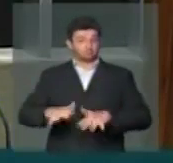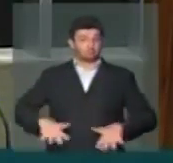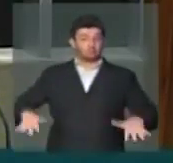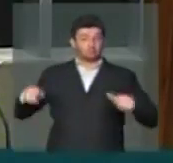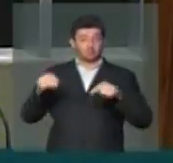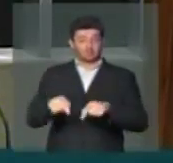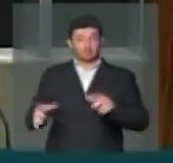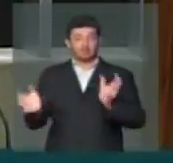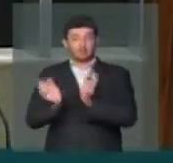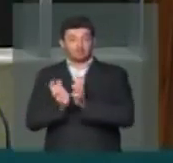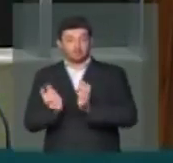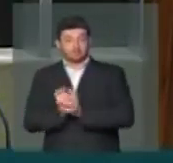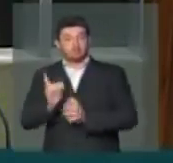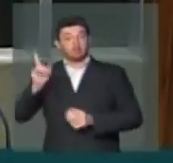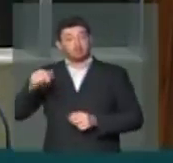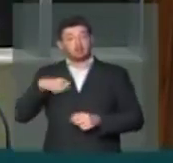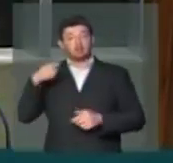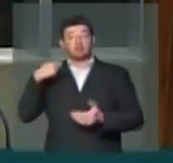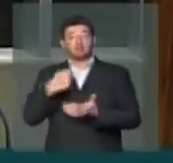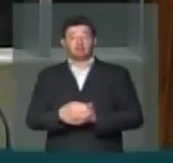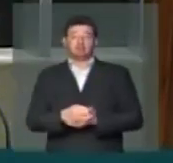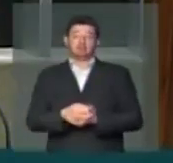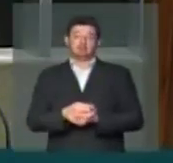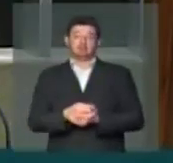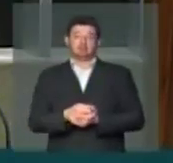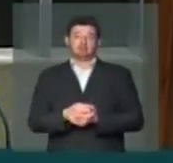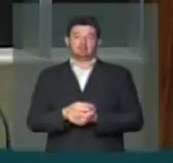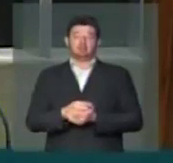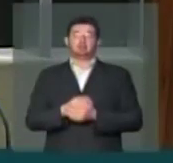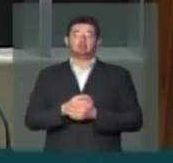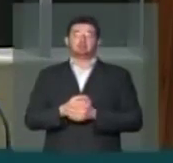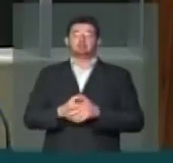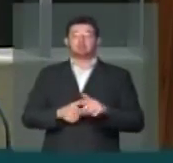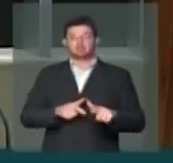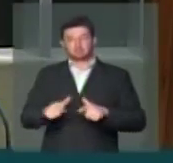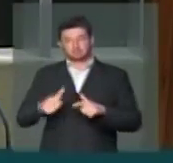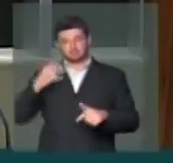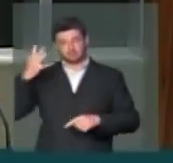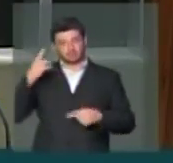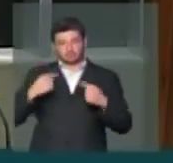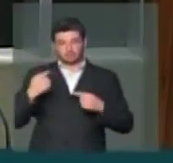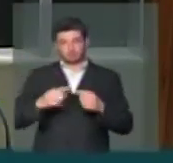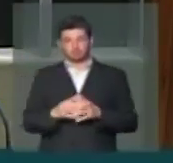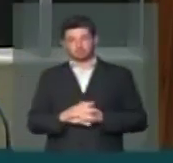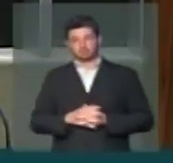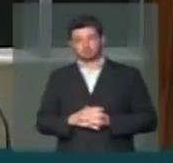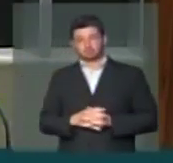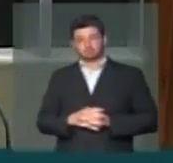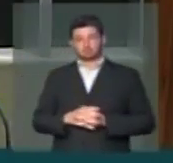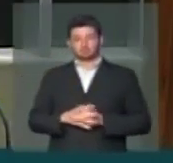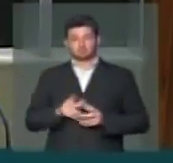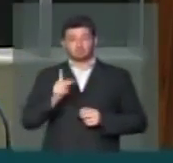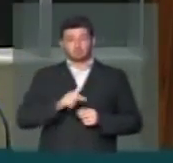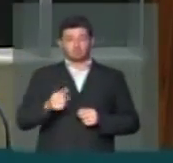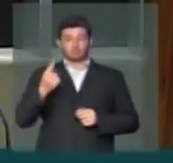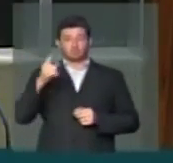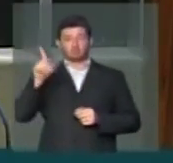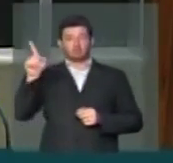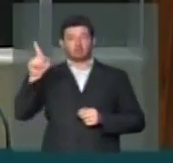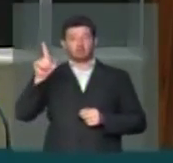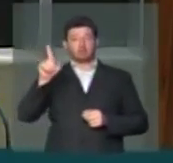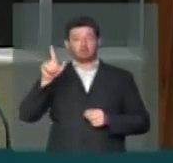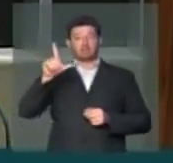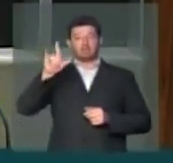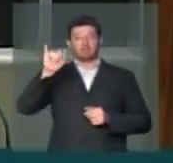esses segmentos são os que financiam as atividades políticas. Diz um professor da Universidade